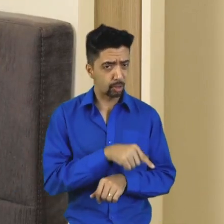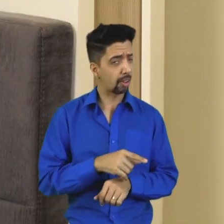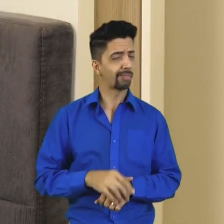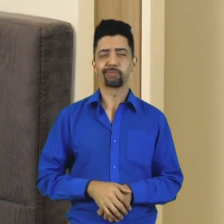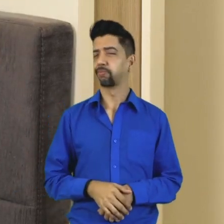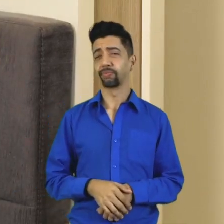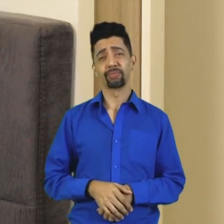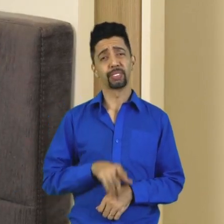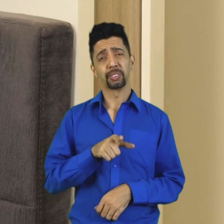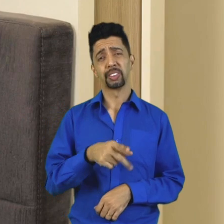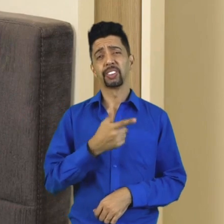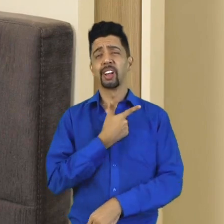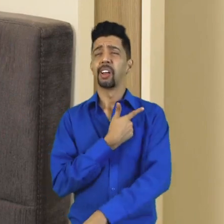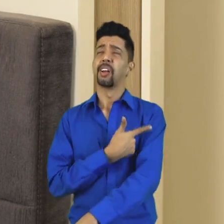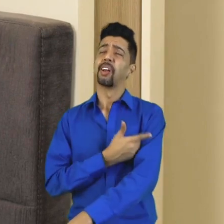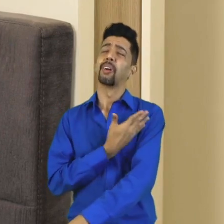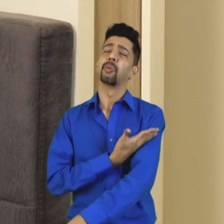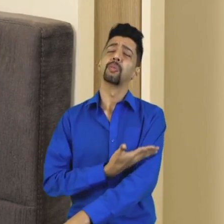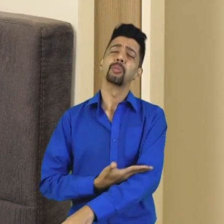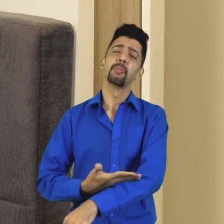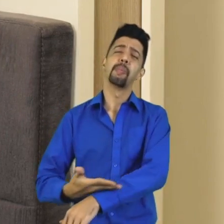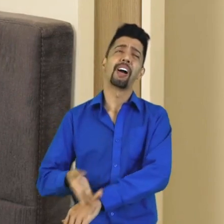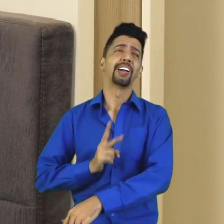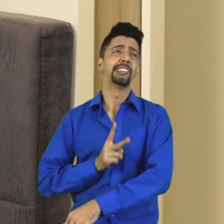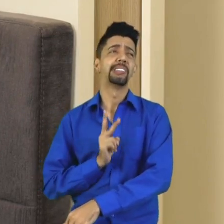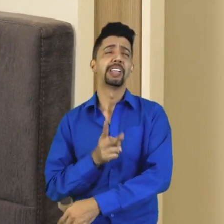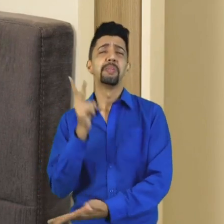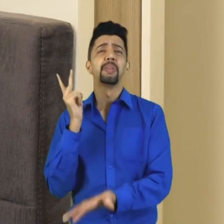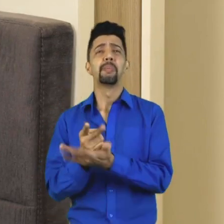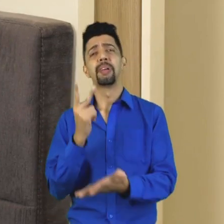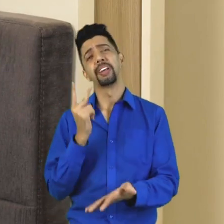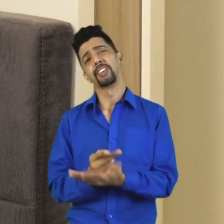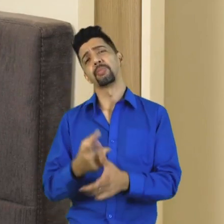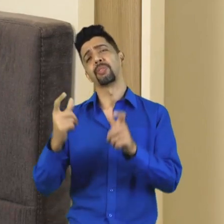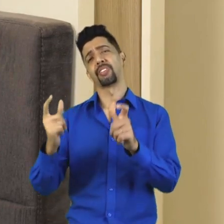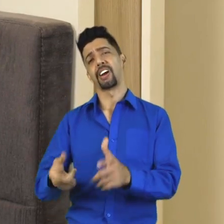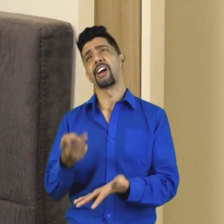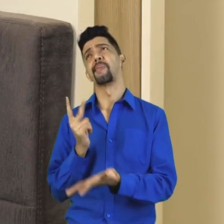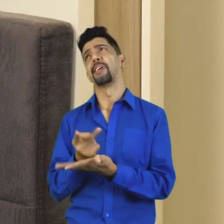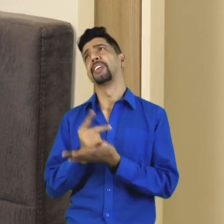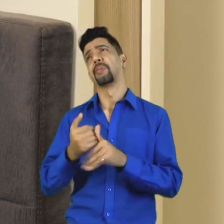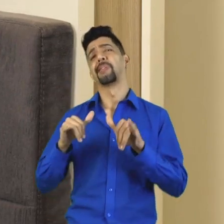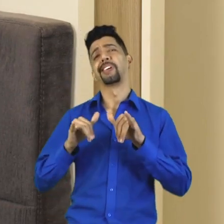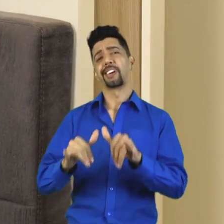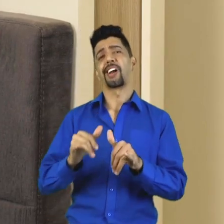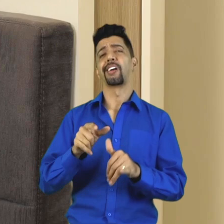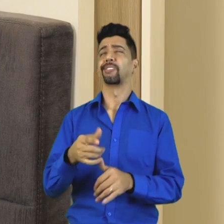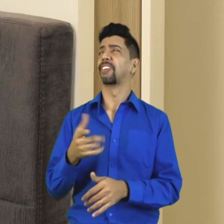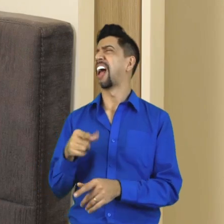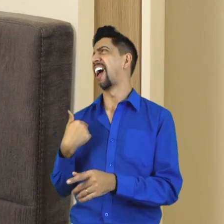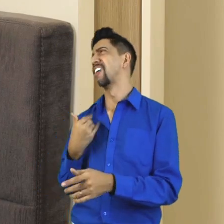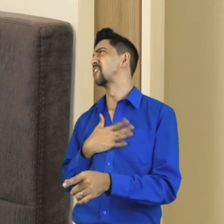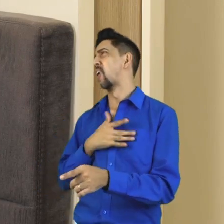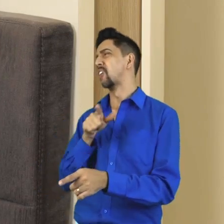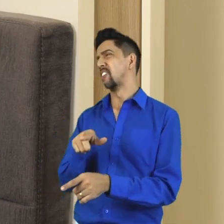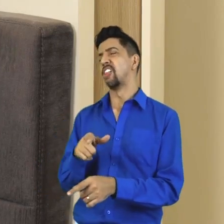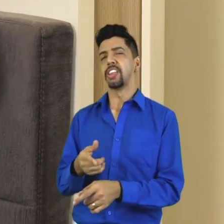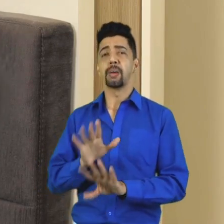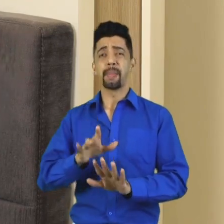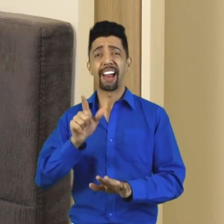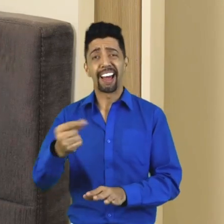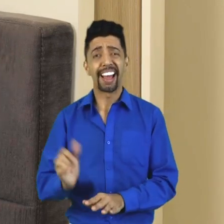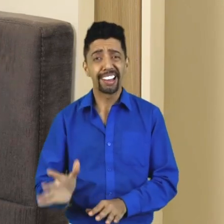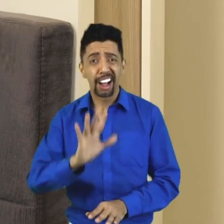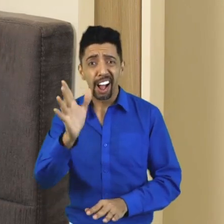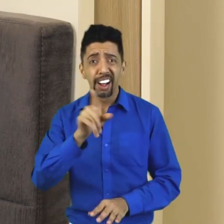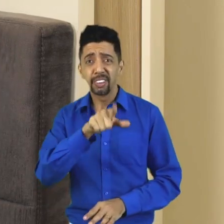Tá mais cômodo, eu não quero ter perda de tempo. E o tempo é um agente importante na hora de fazer as aquisições de produtos e serviços